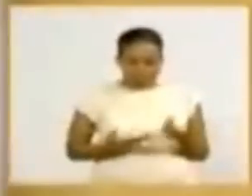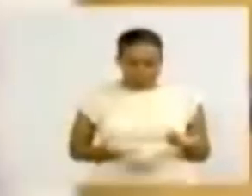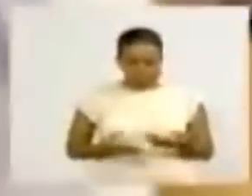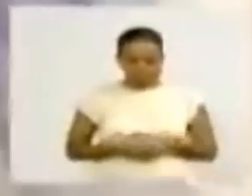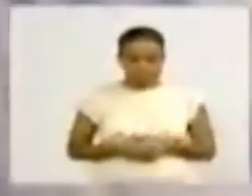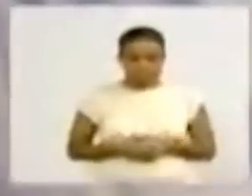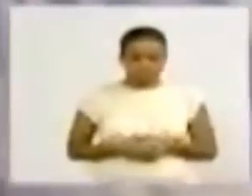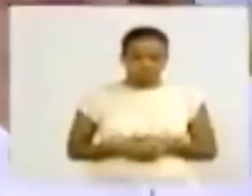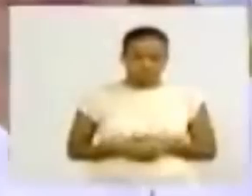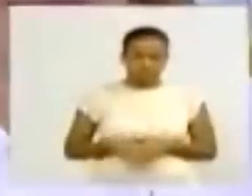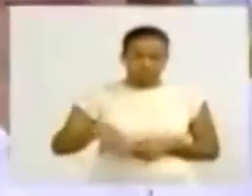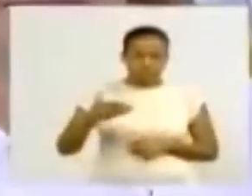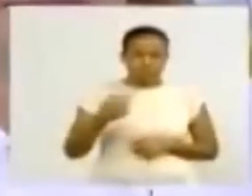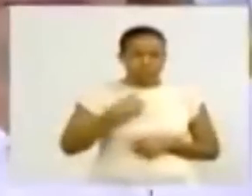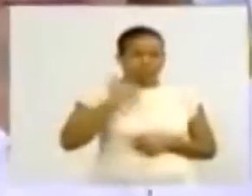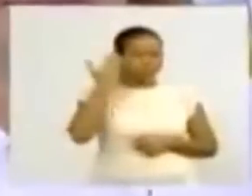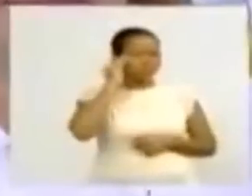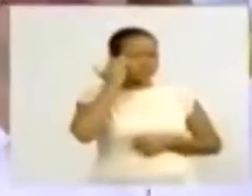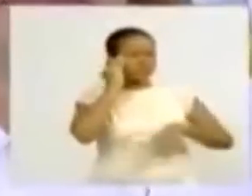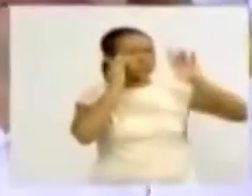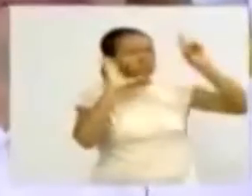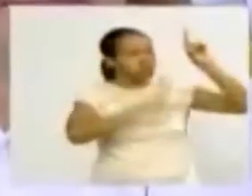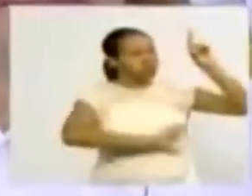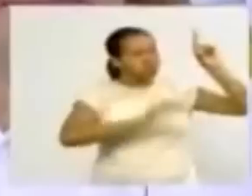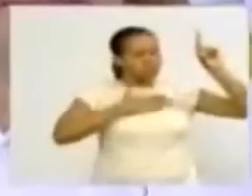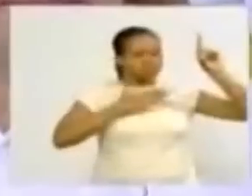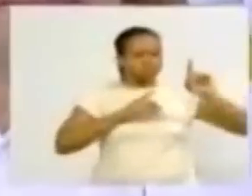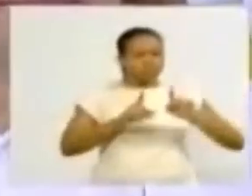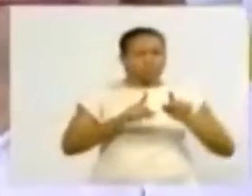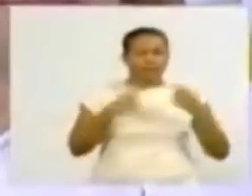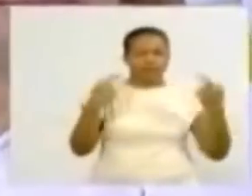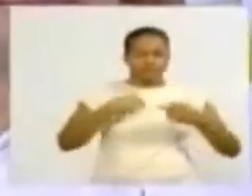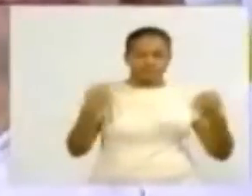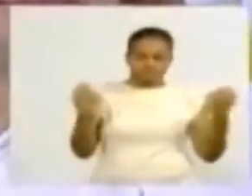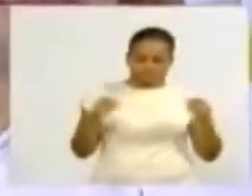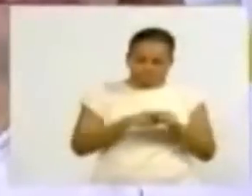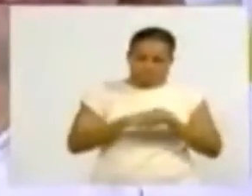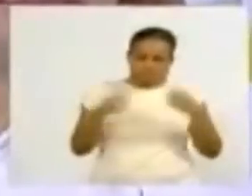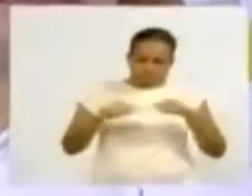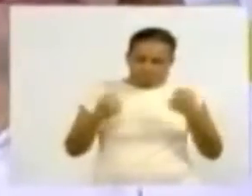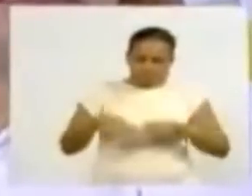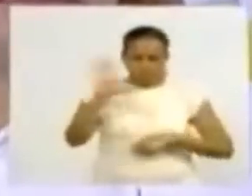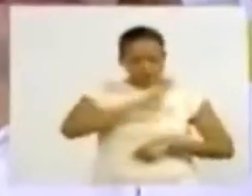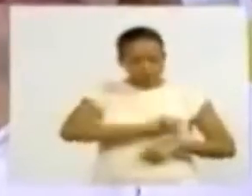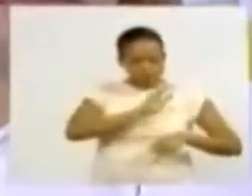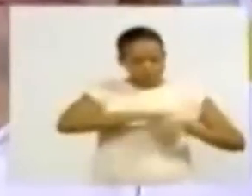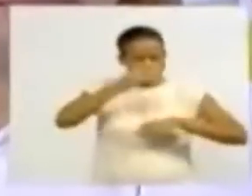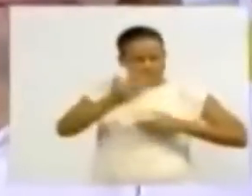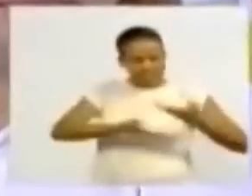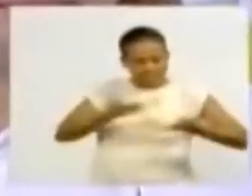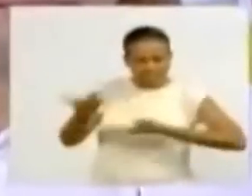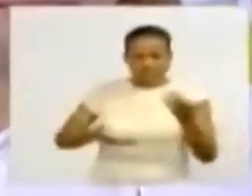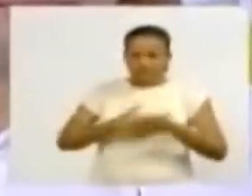É por isso que quanto mais eu mergulho no mistério da misericórdia, maior é a minha disposição para a fraqueza humana, não